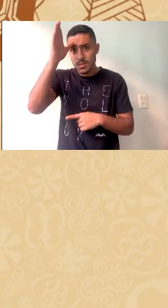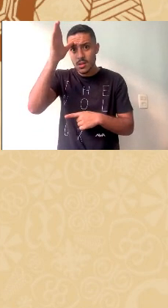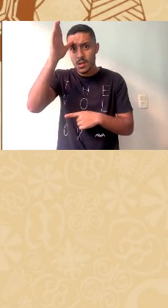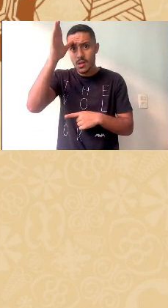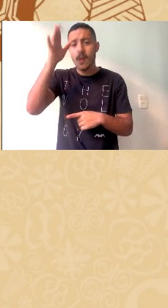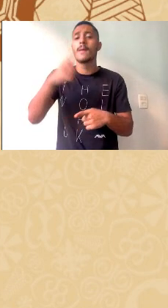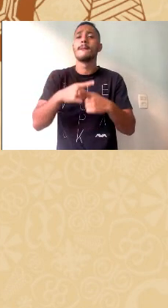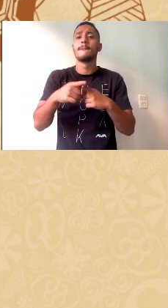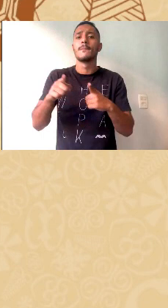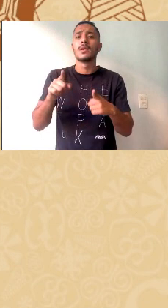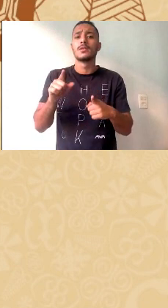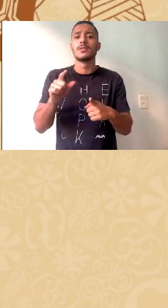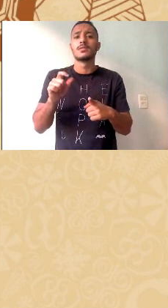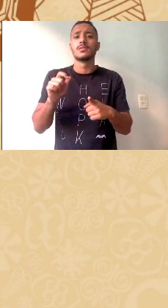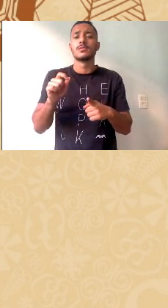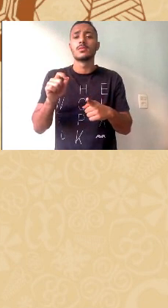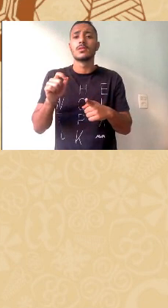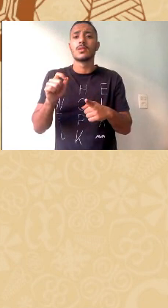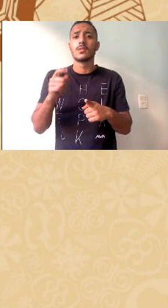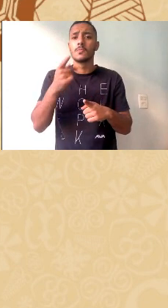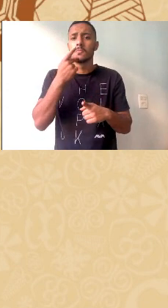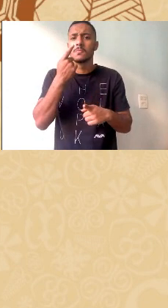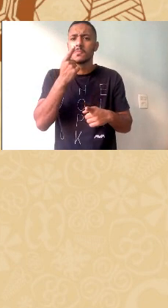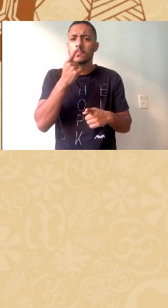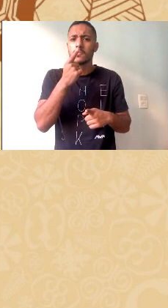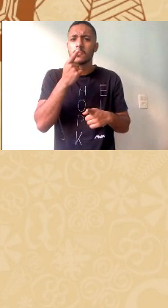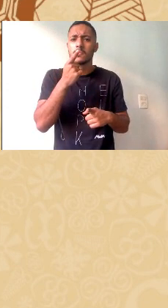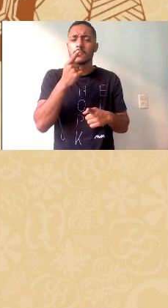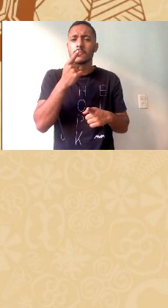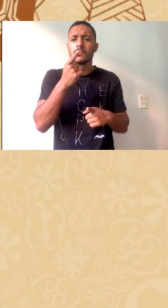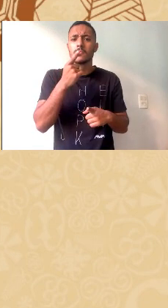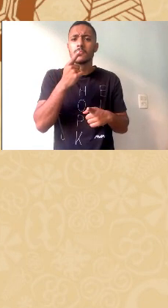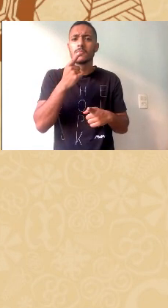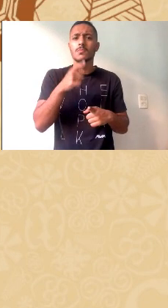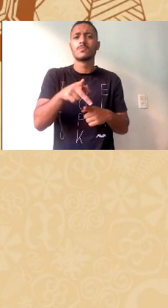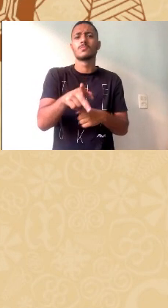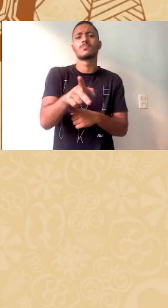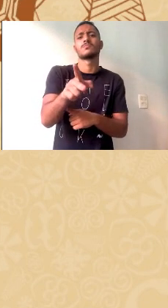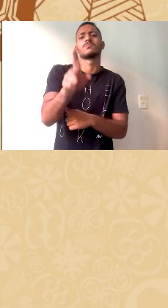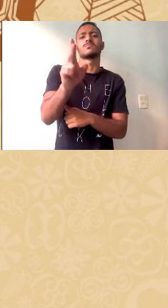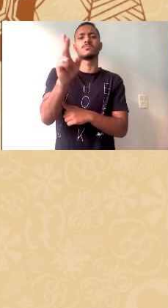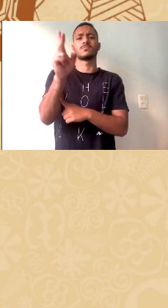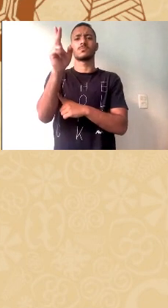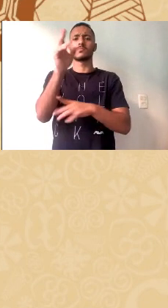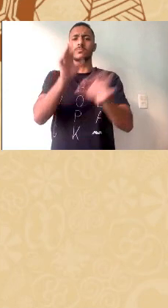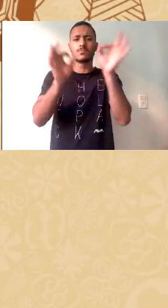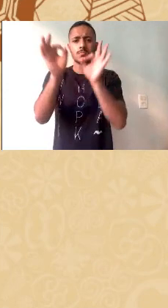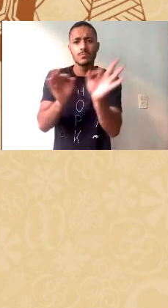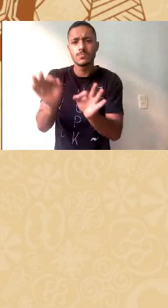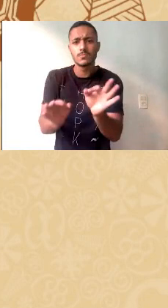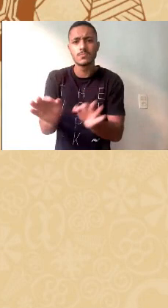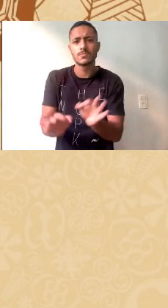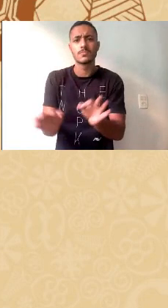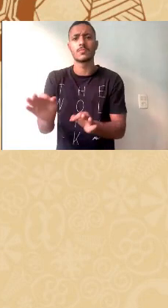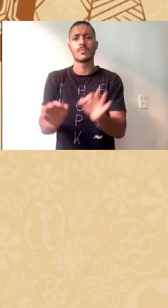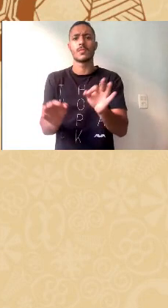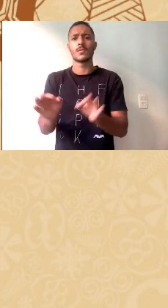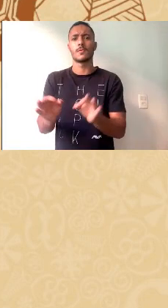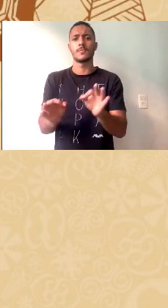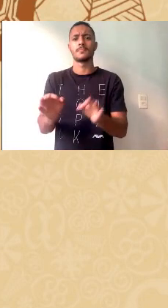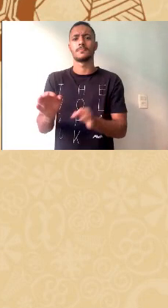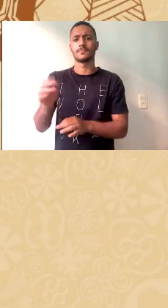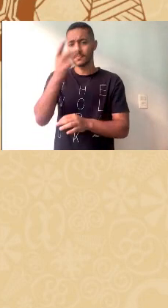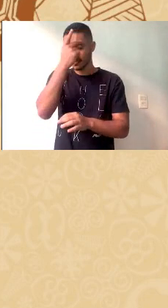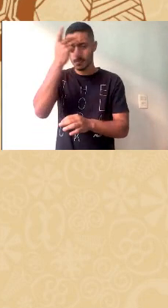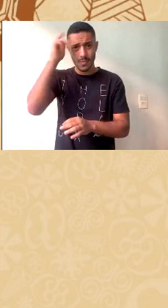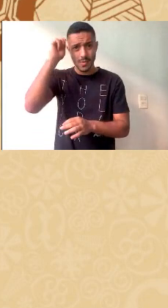que, vou dizer, é inegável indicar que tinha uma mobilização e uma demanda de organização por sujeitos negros e negras,